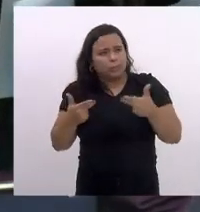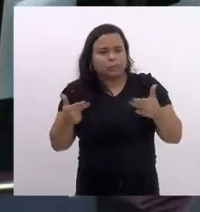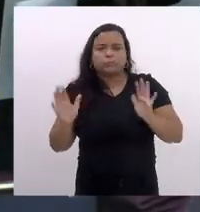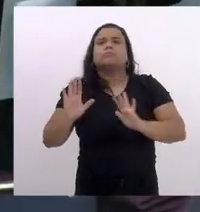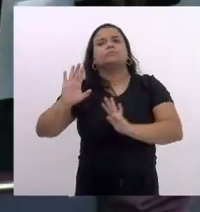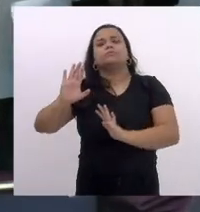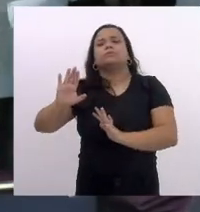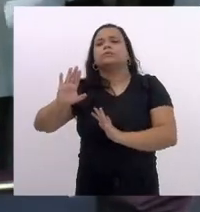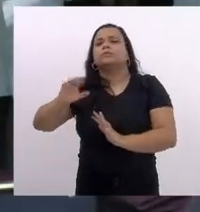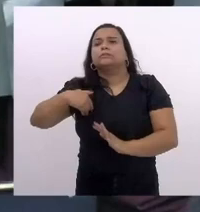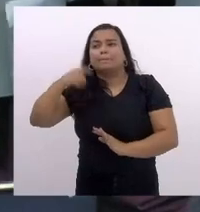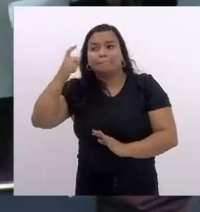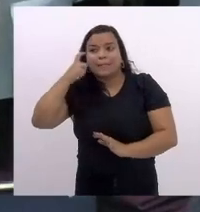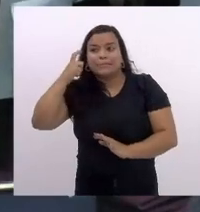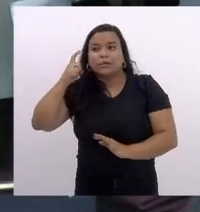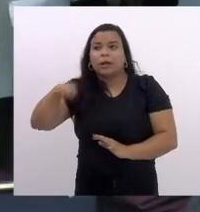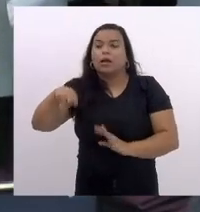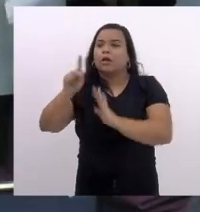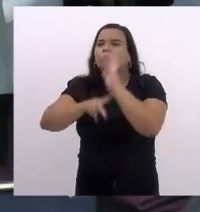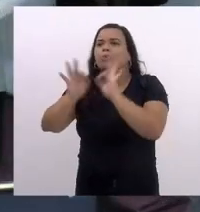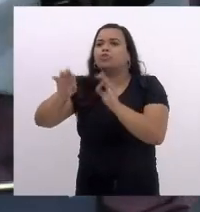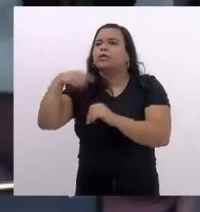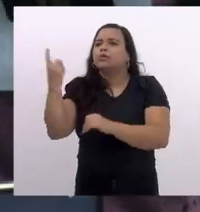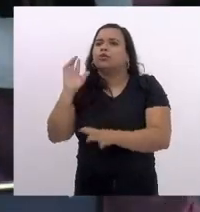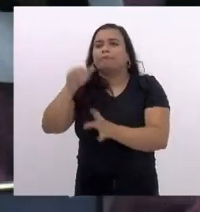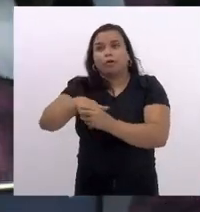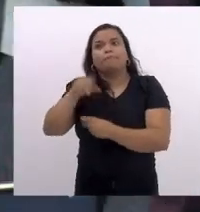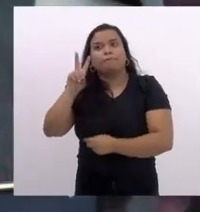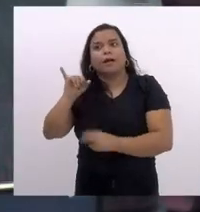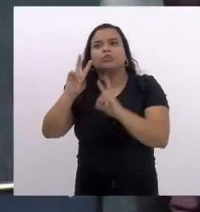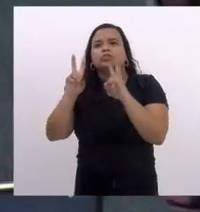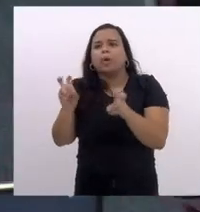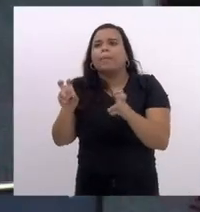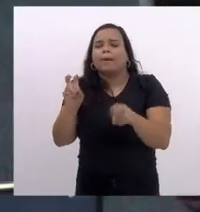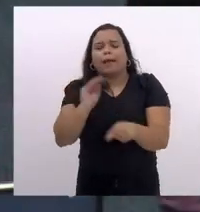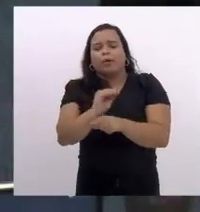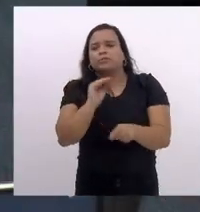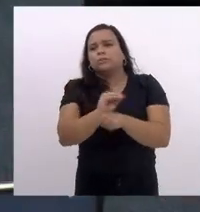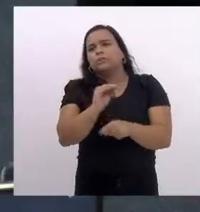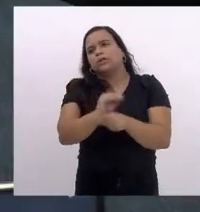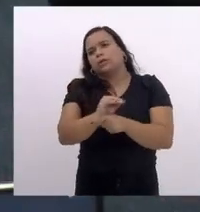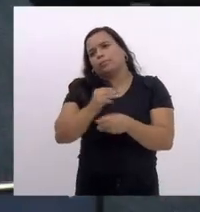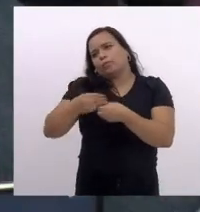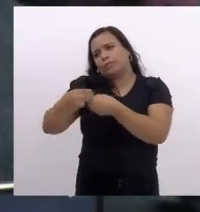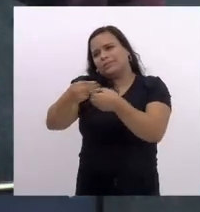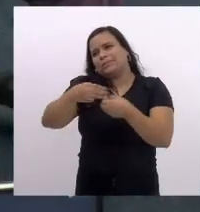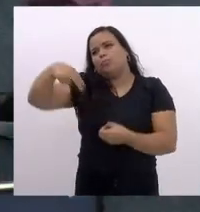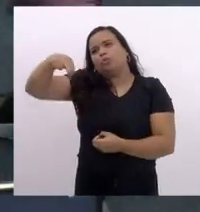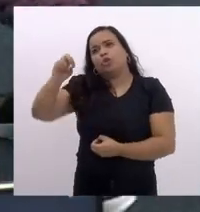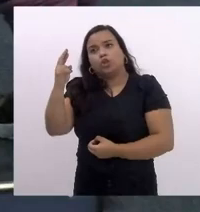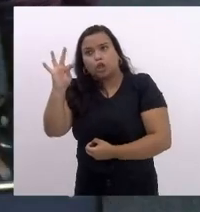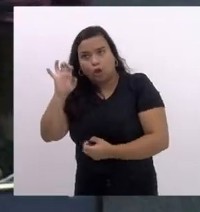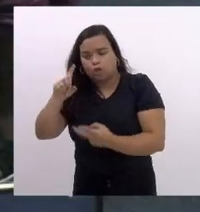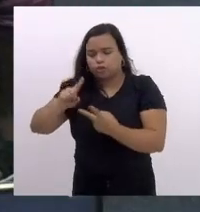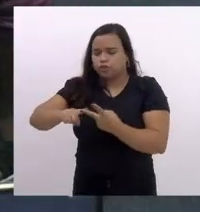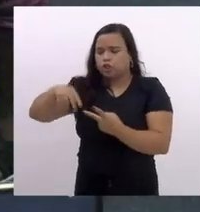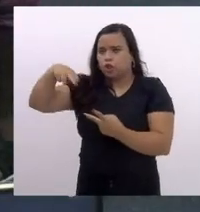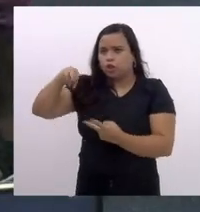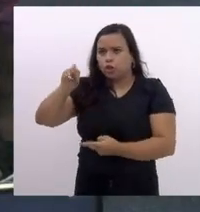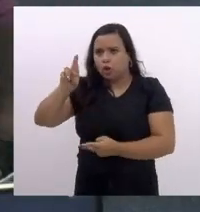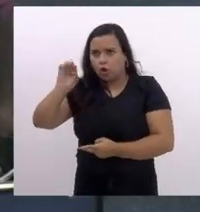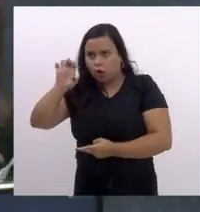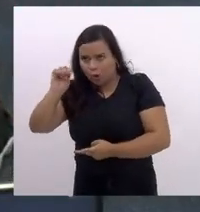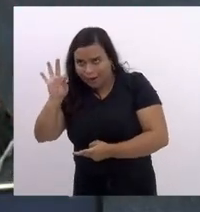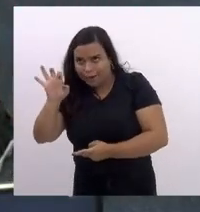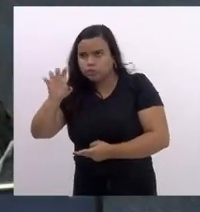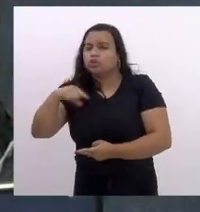caso do projeto que a gente ainda vai votar sobre o auxílio dos municípios do Noroeste, Norte e Noroeste, eu acho que a gente podia trabalhar com uma faixa,